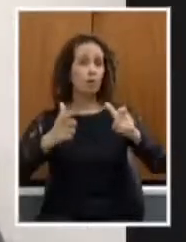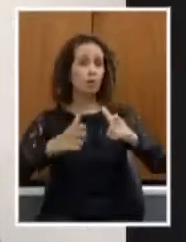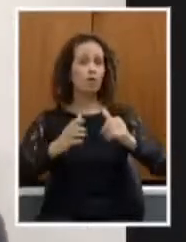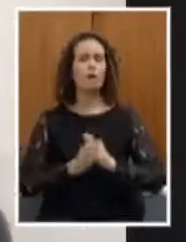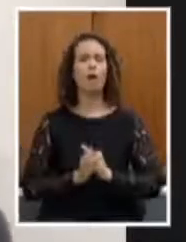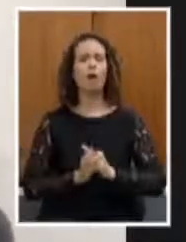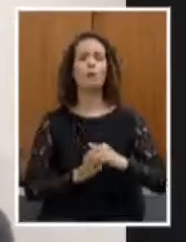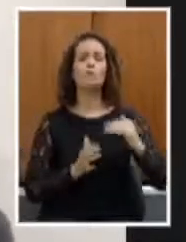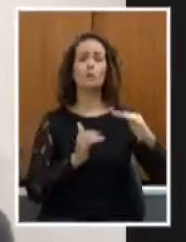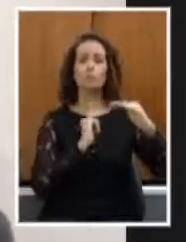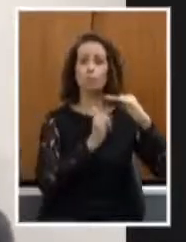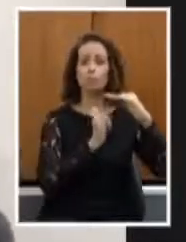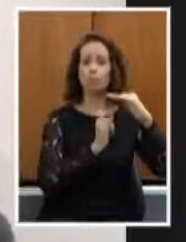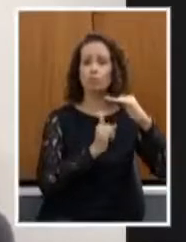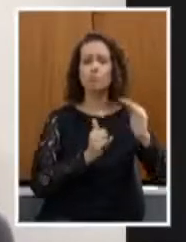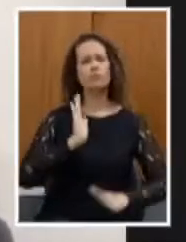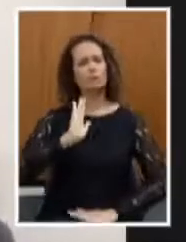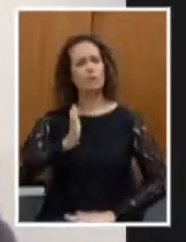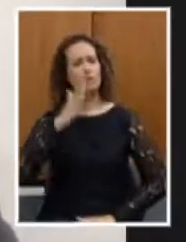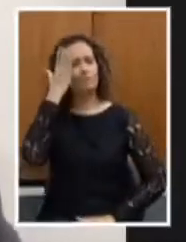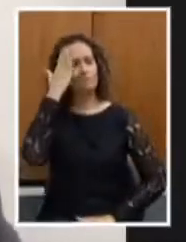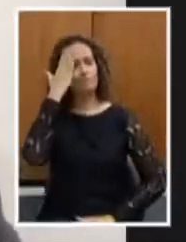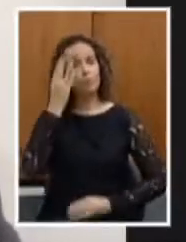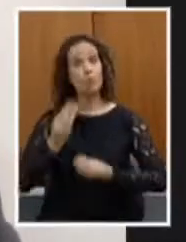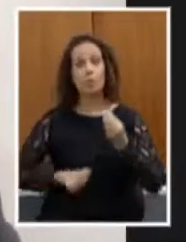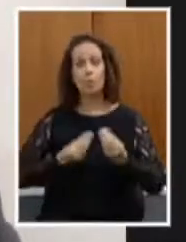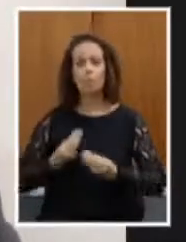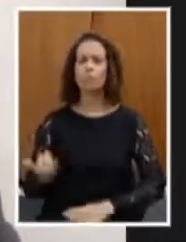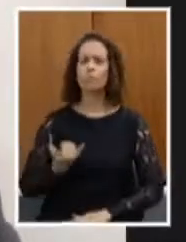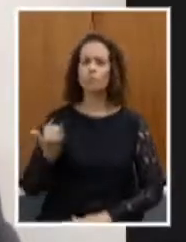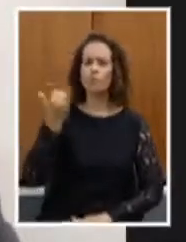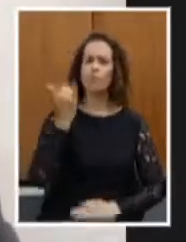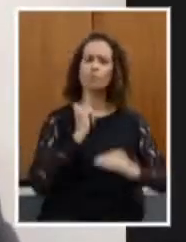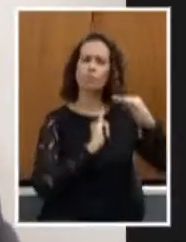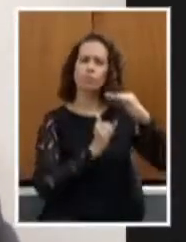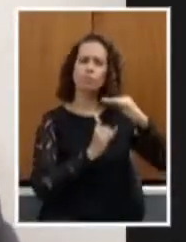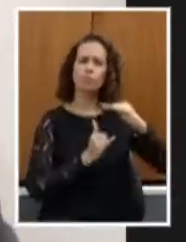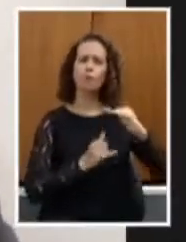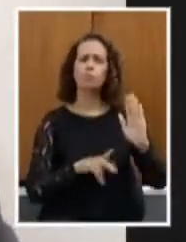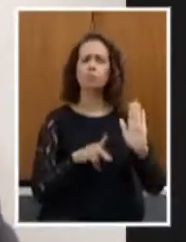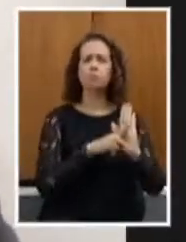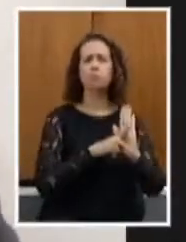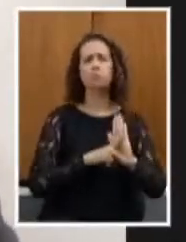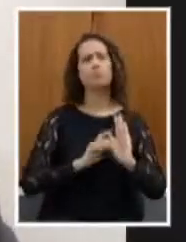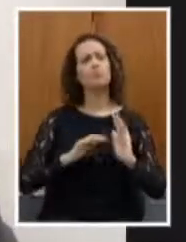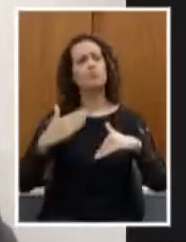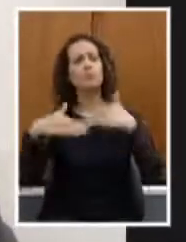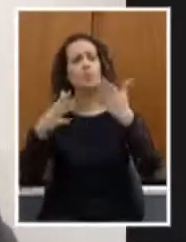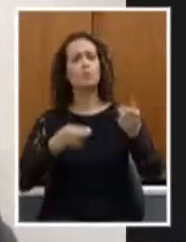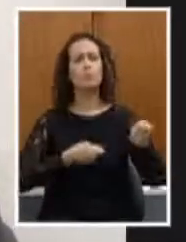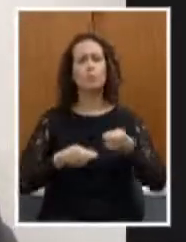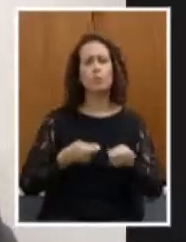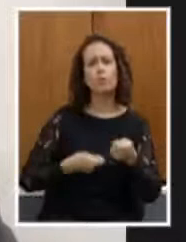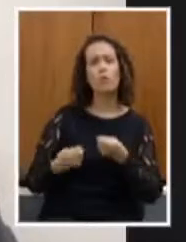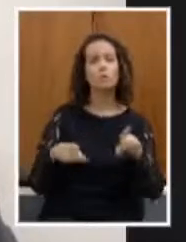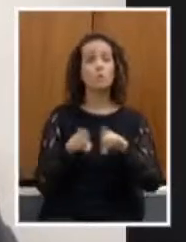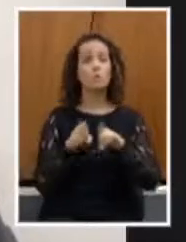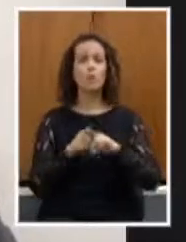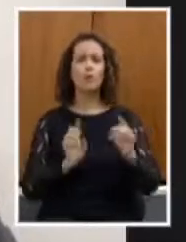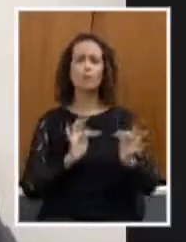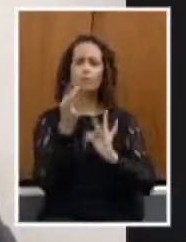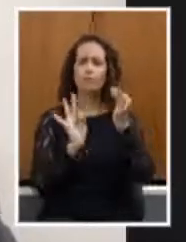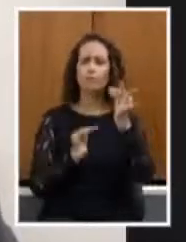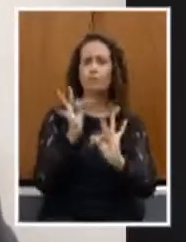Nós sabemos a importância das startups para o desenvolvimento econômico, desenvolvimento